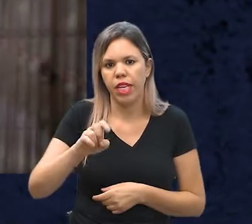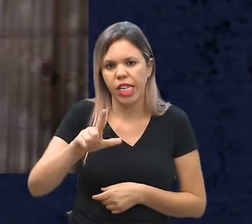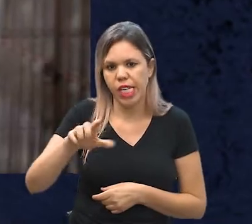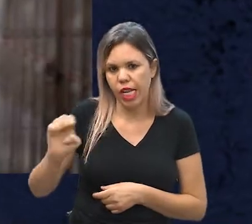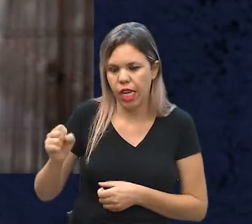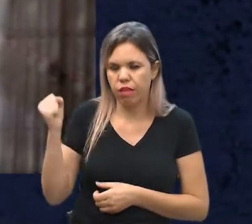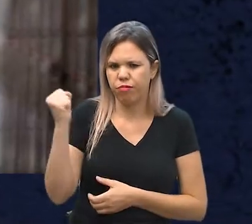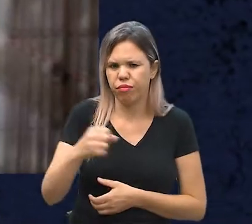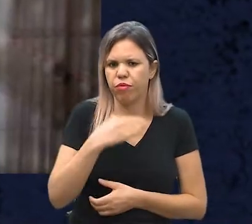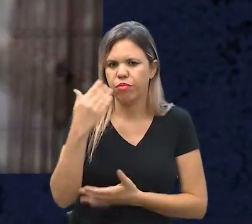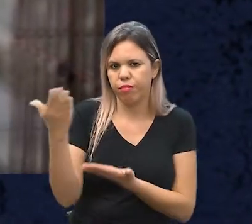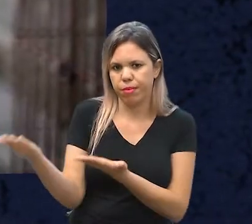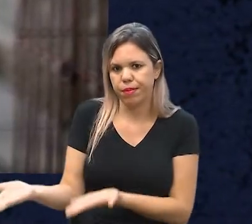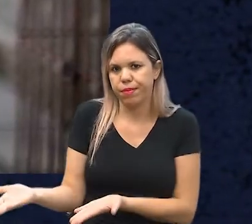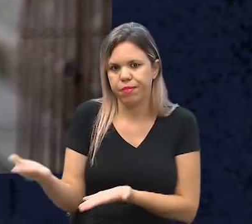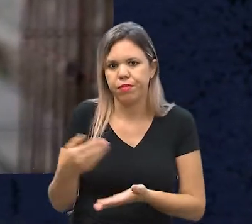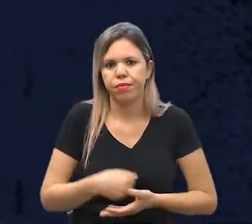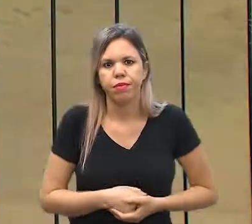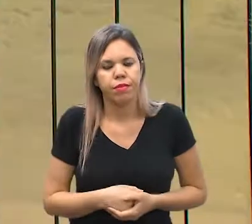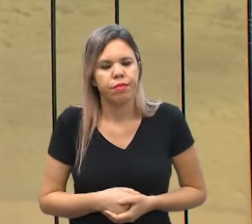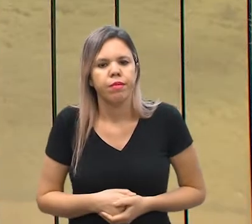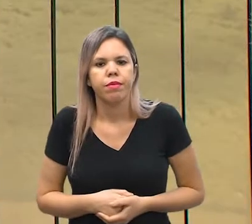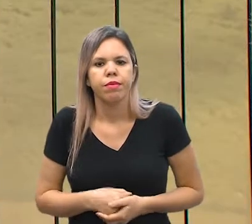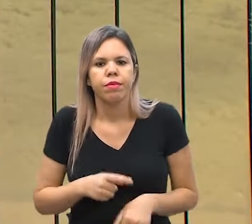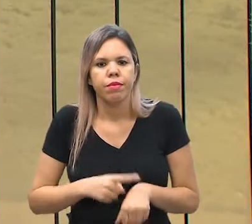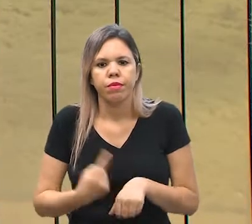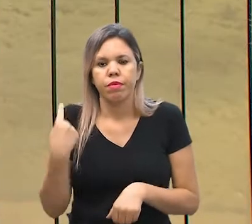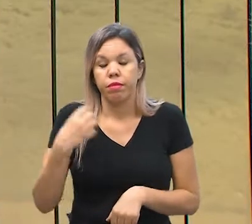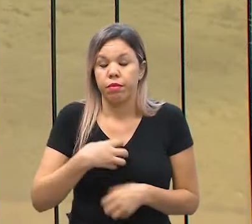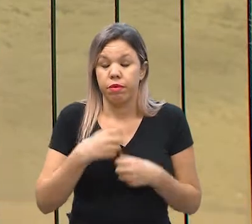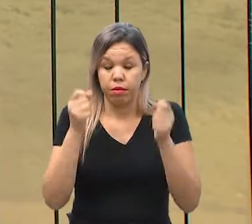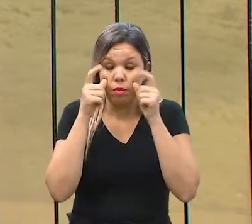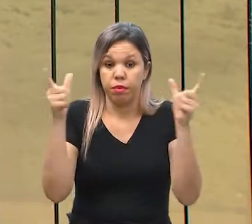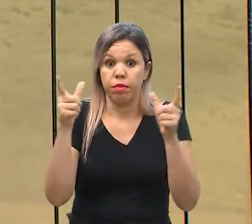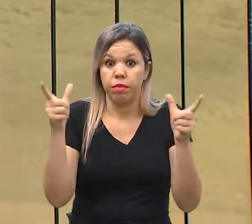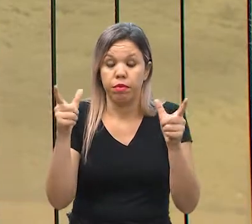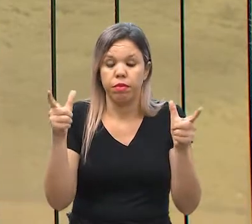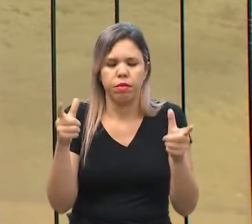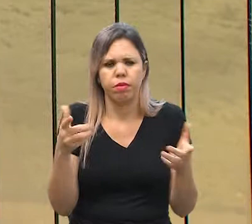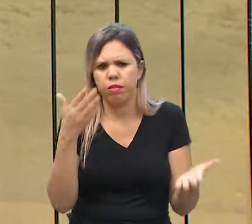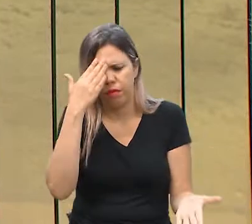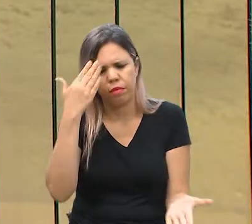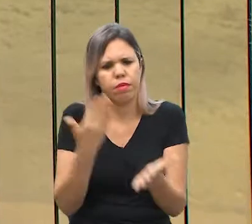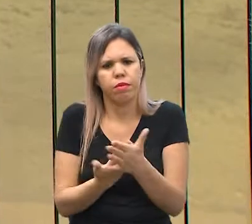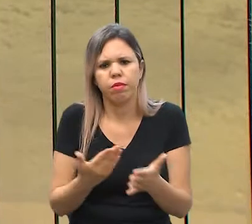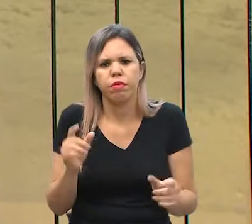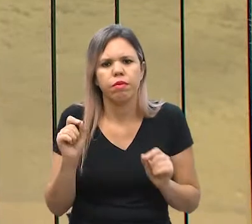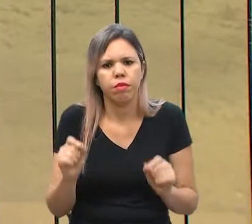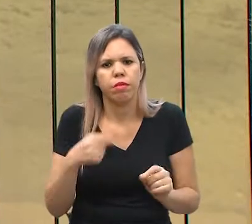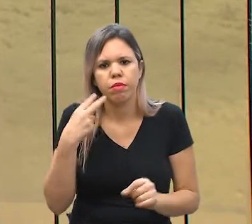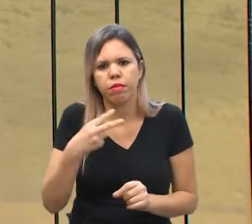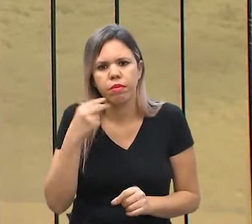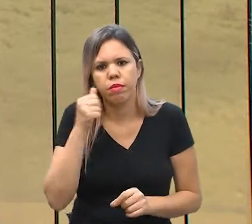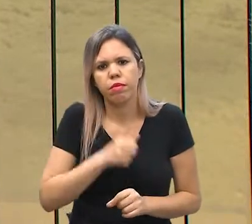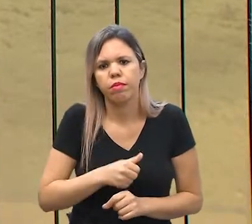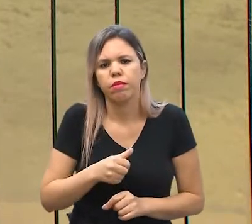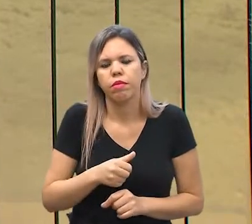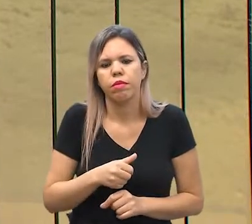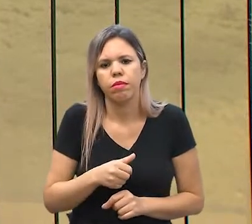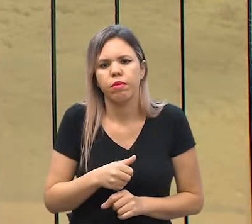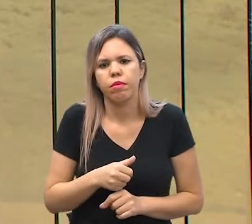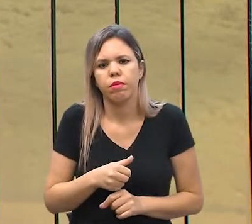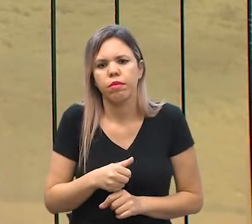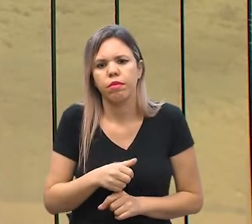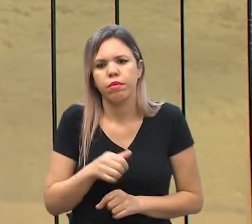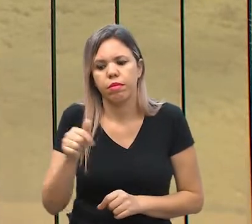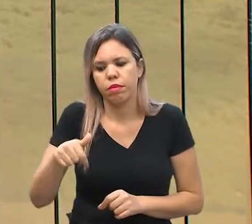assassinada. E aí, aquele momento me chocou muito, assim, porque eu não conseguia acreditar que a vereadora, a quinta mais